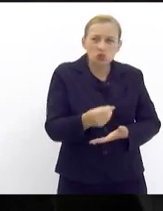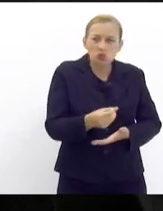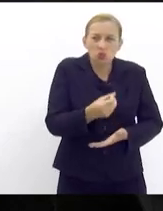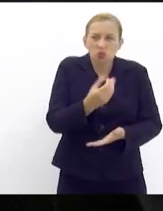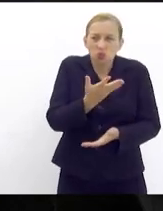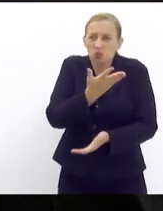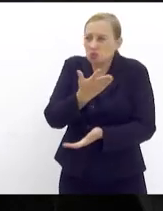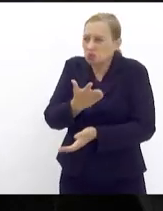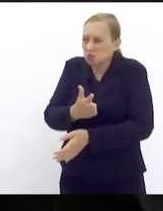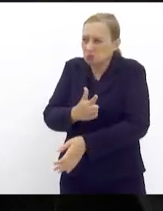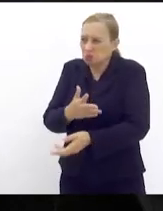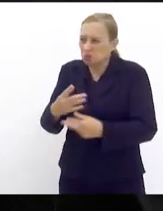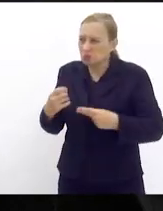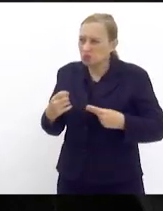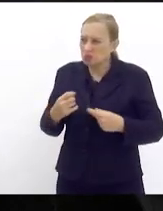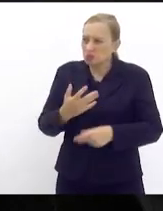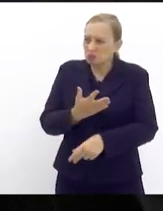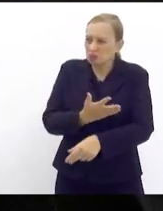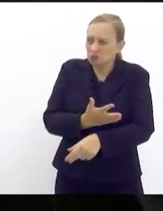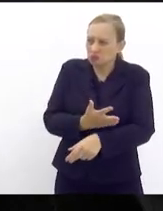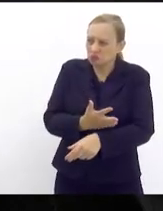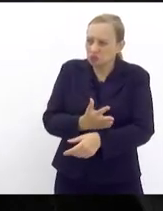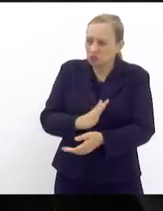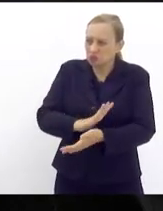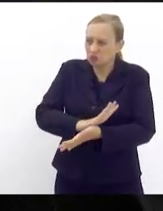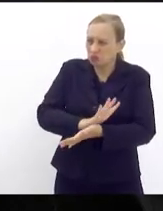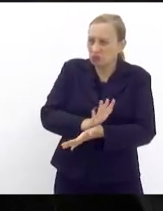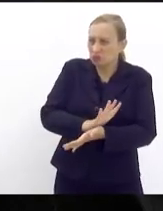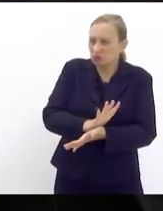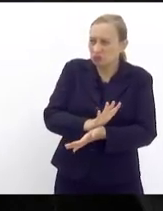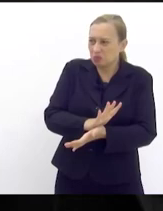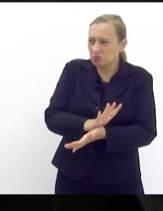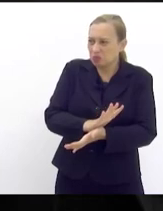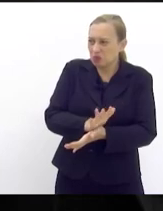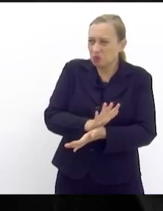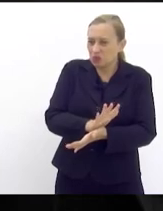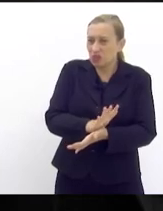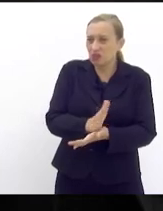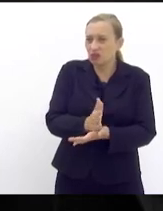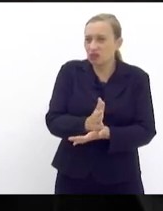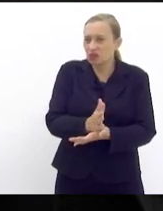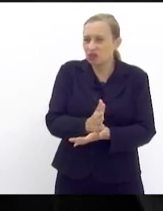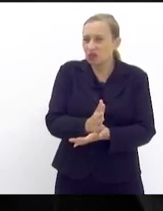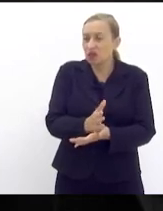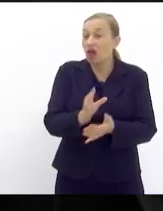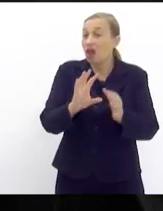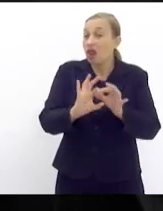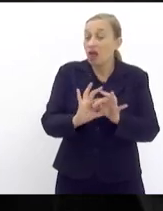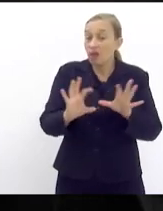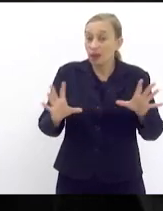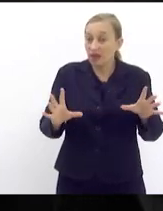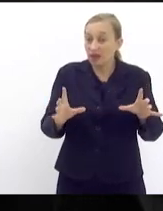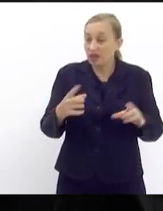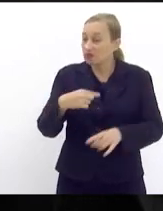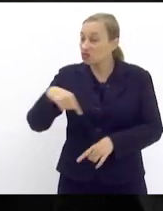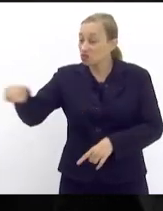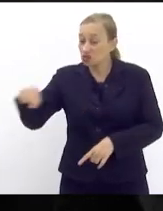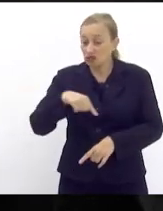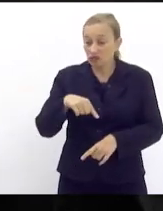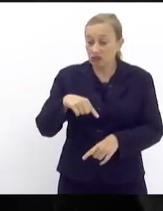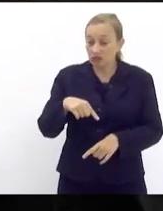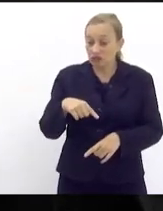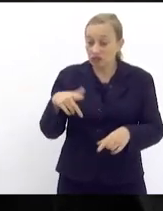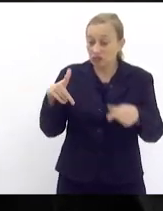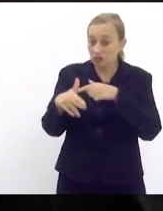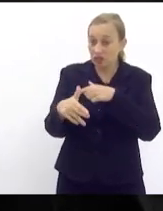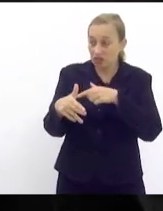preconceitos outras vezes porque é cessada a liberdade de vir